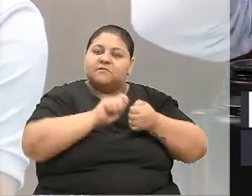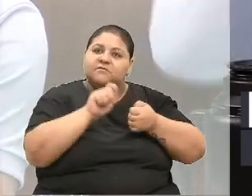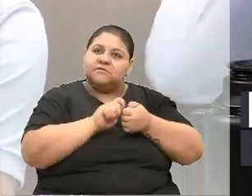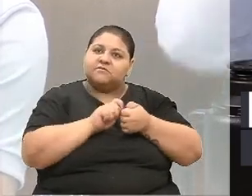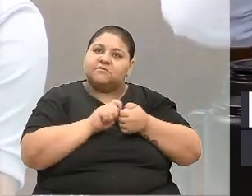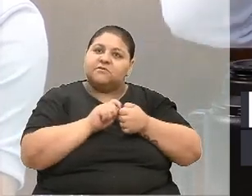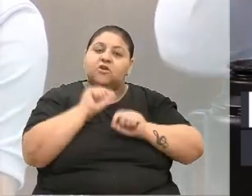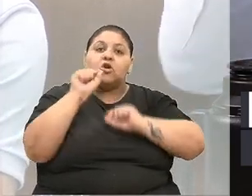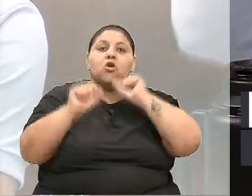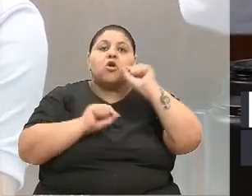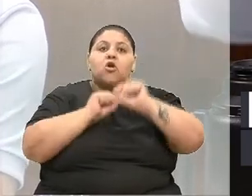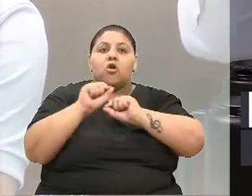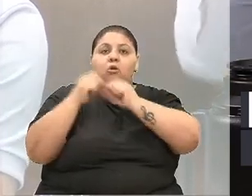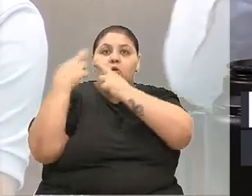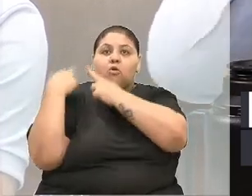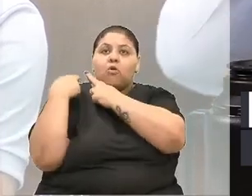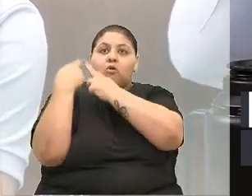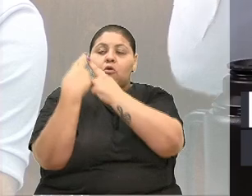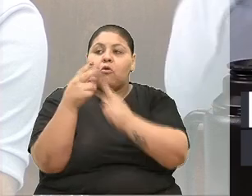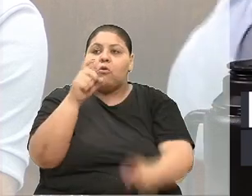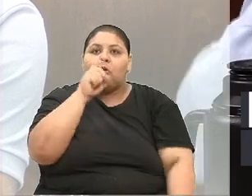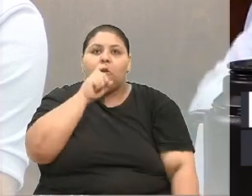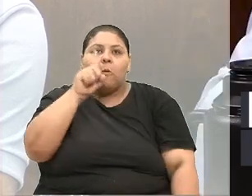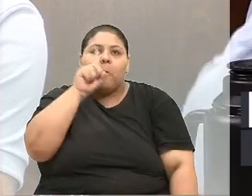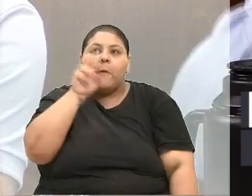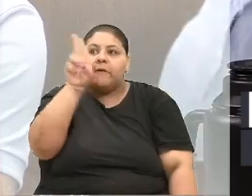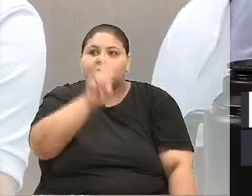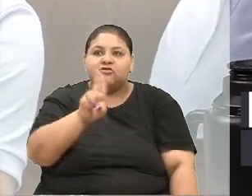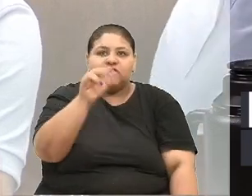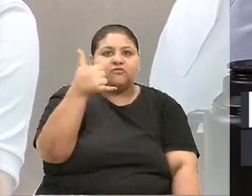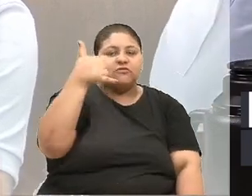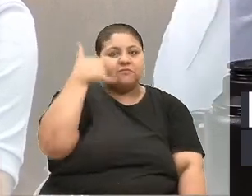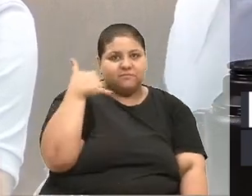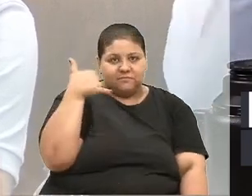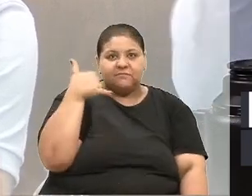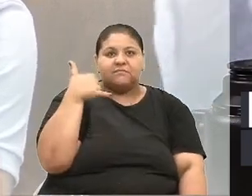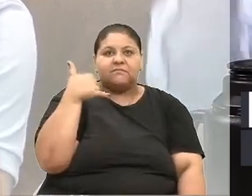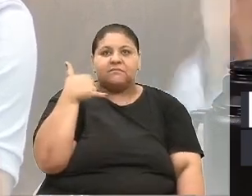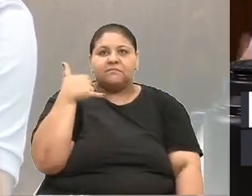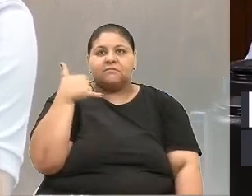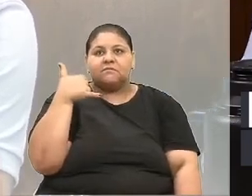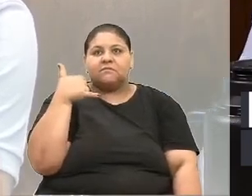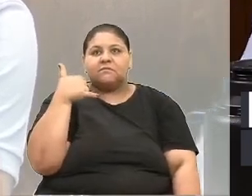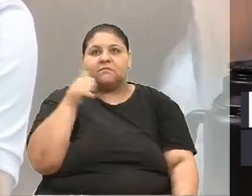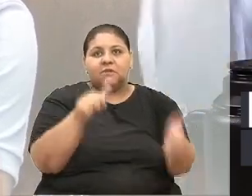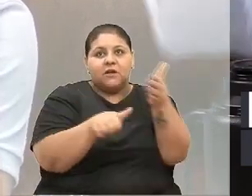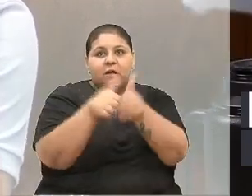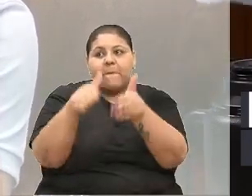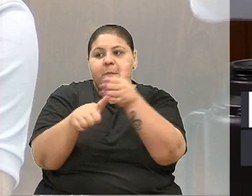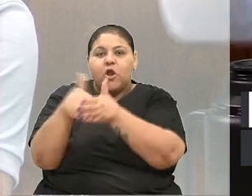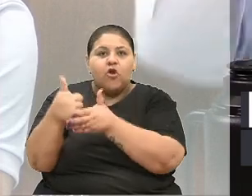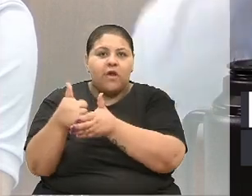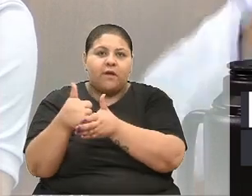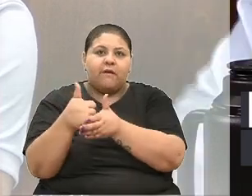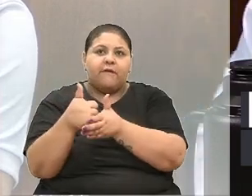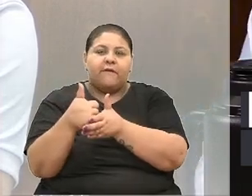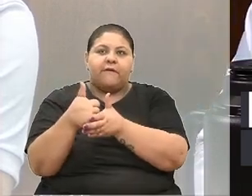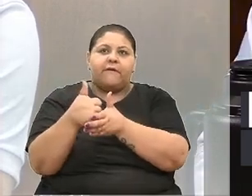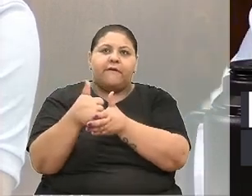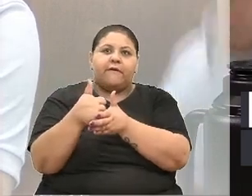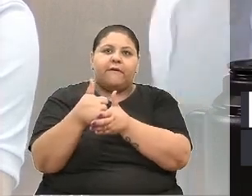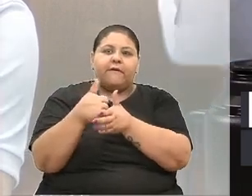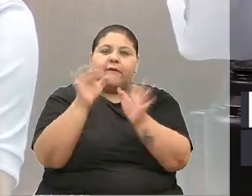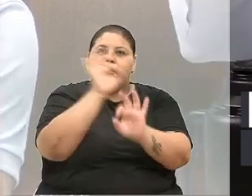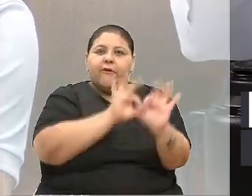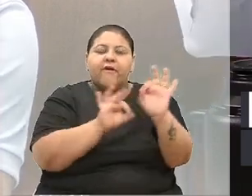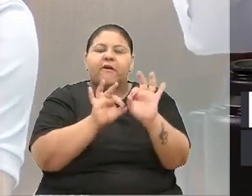de como nós responsabilizamos as partes na utilização do celular e instrumentalizamos essa gurizada a não ver...